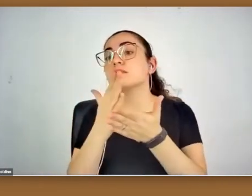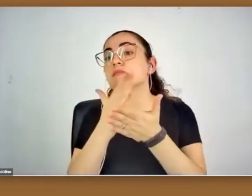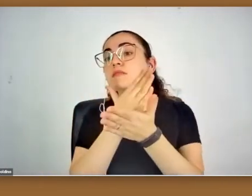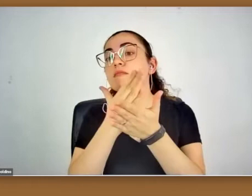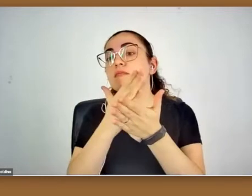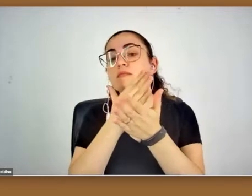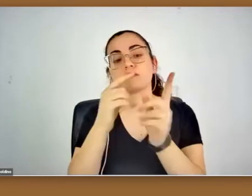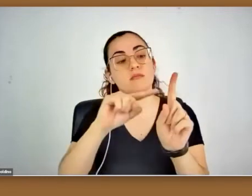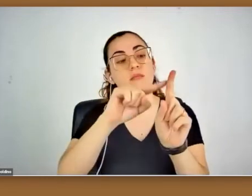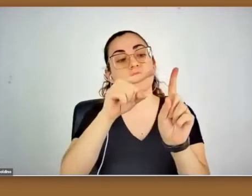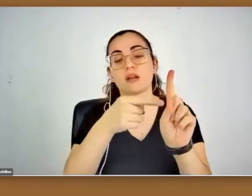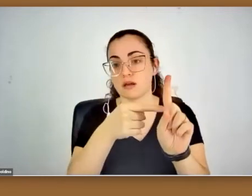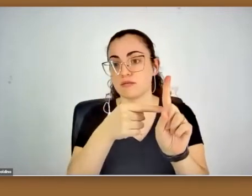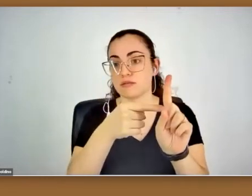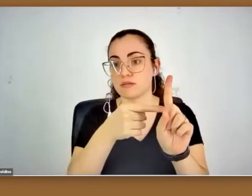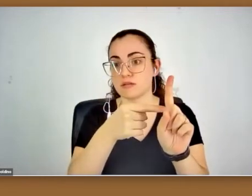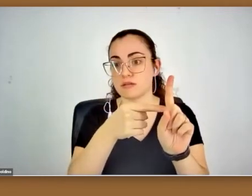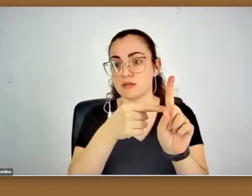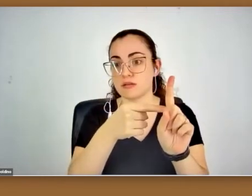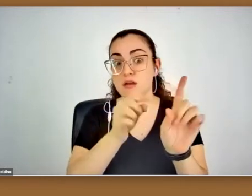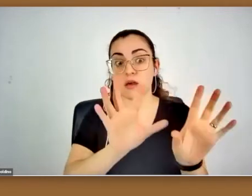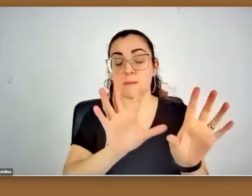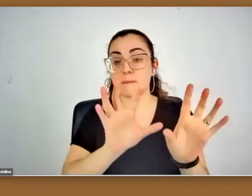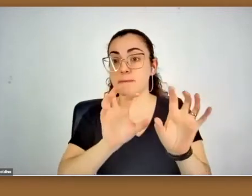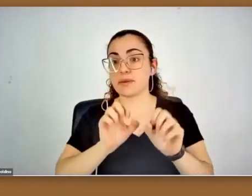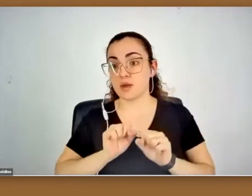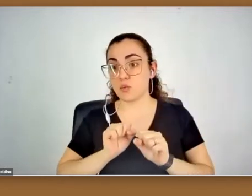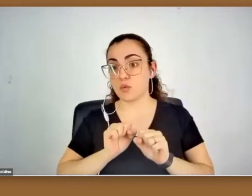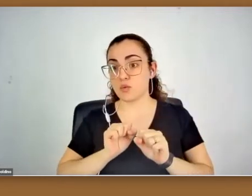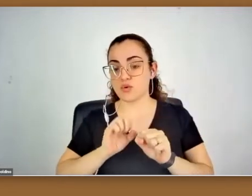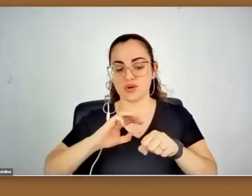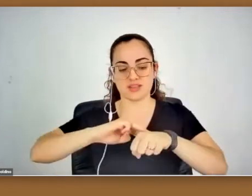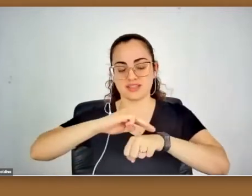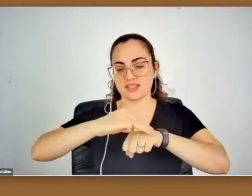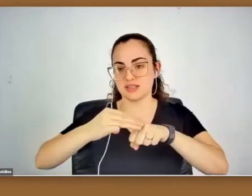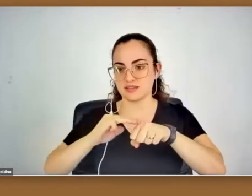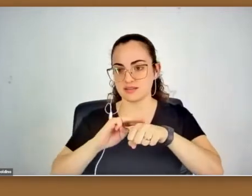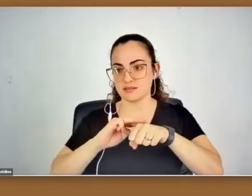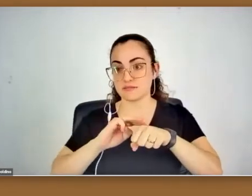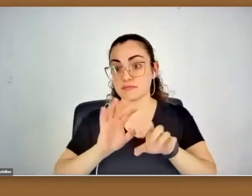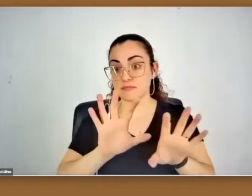essa nova doença? Que não é nova, né? Ela é nova no Brasil.